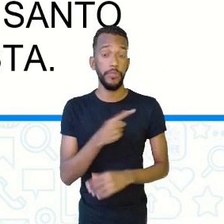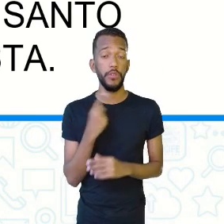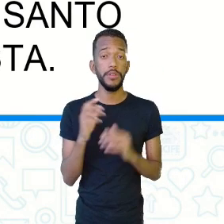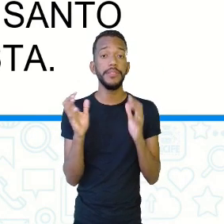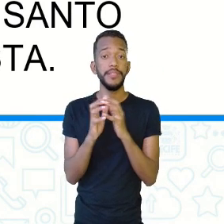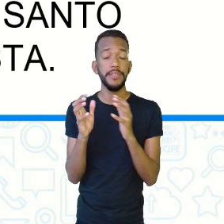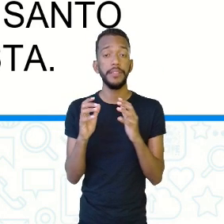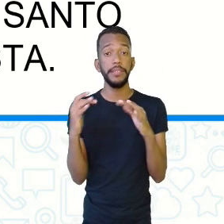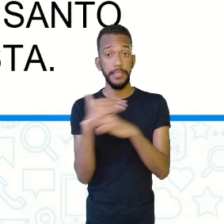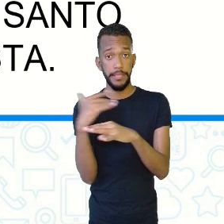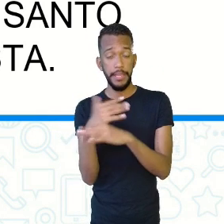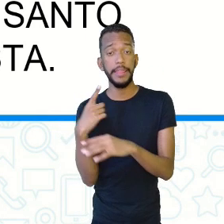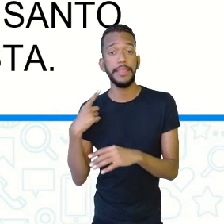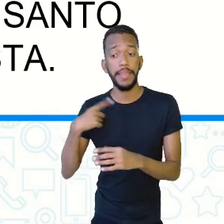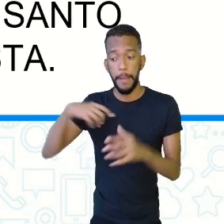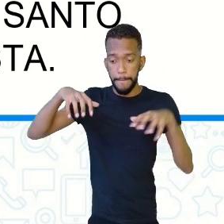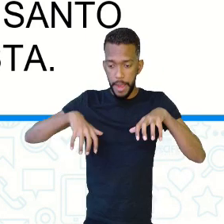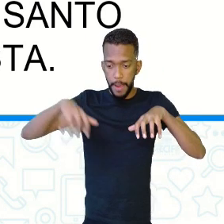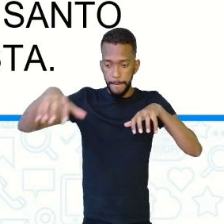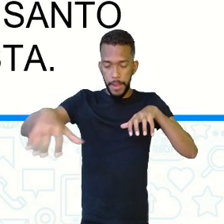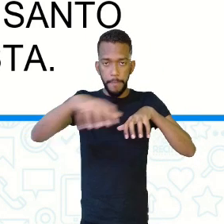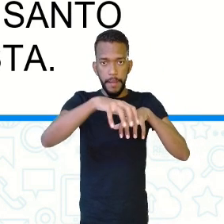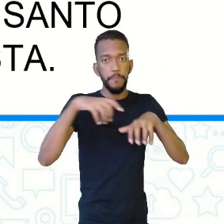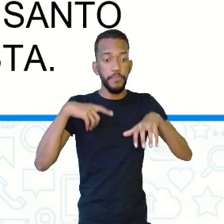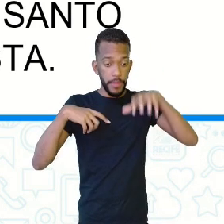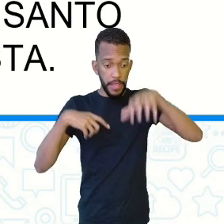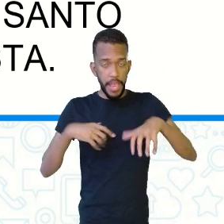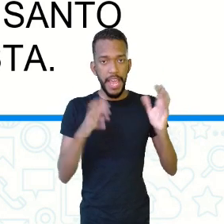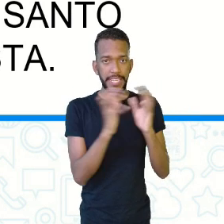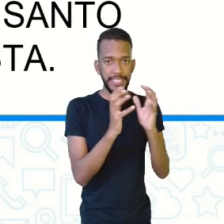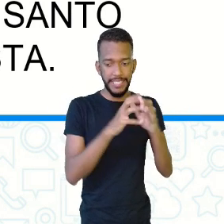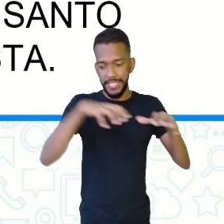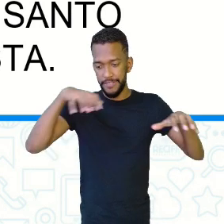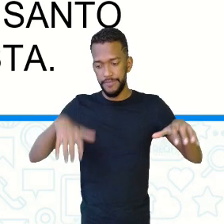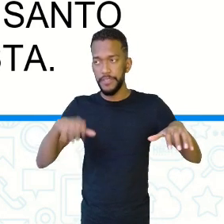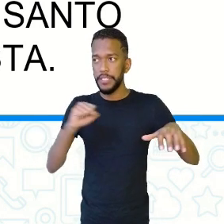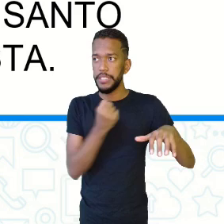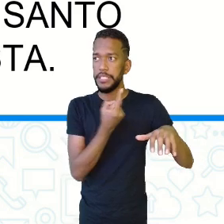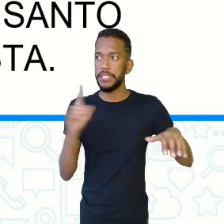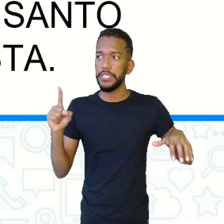tinha 3 bairros principais, o de Recife, São José,